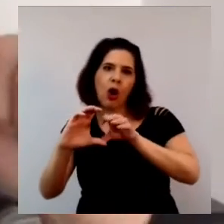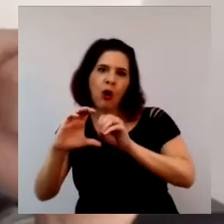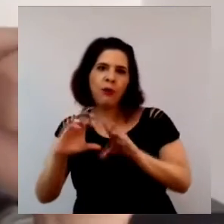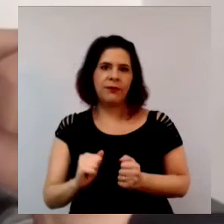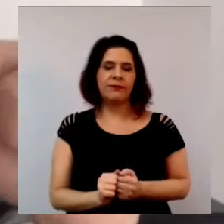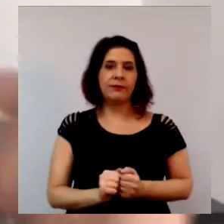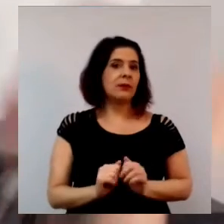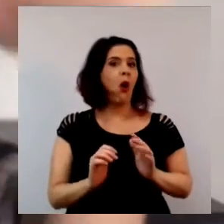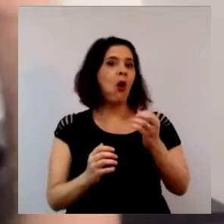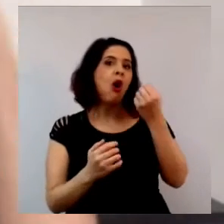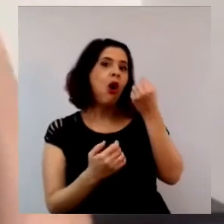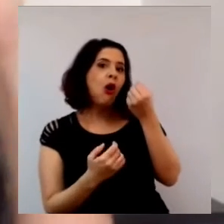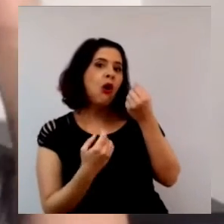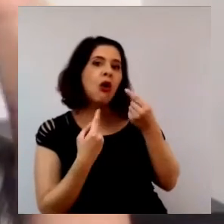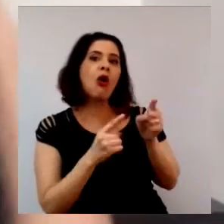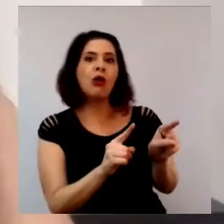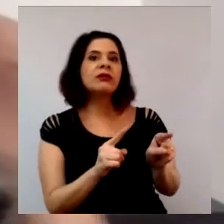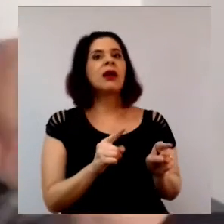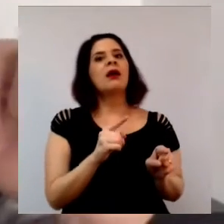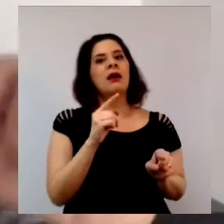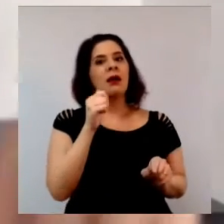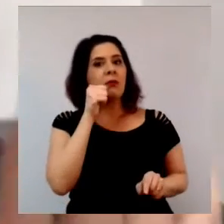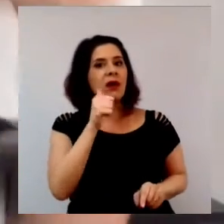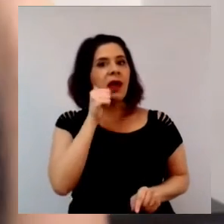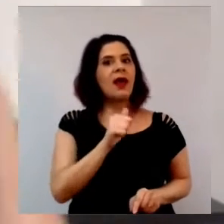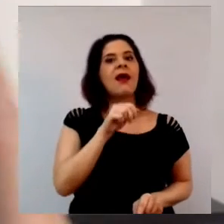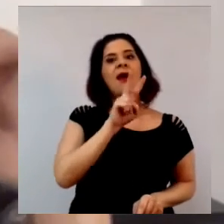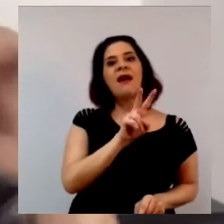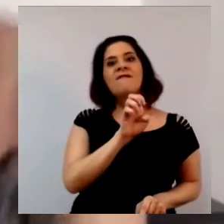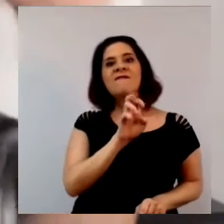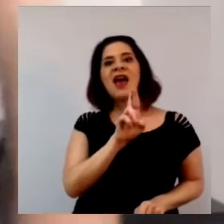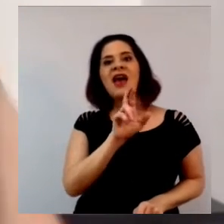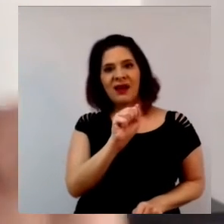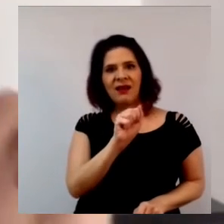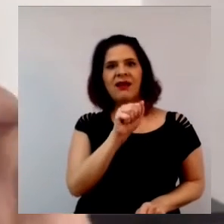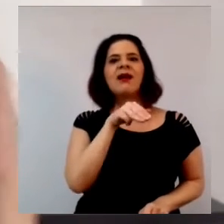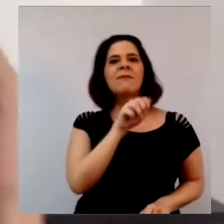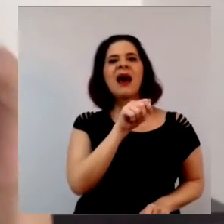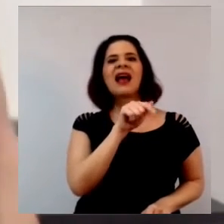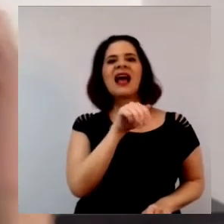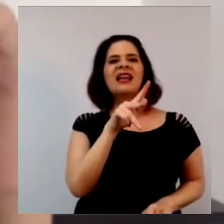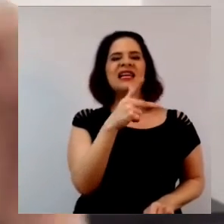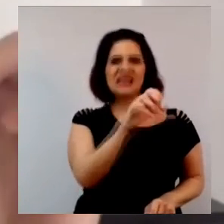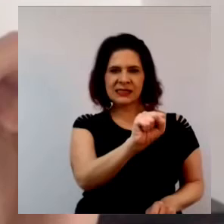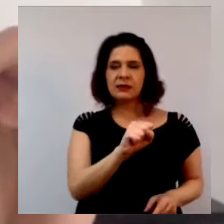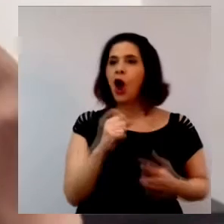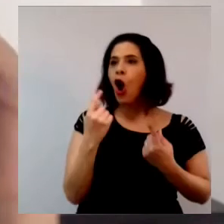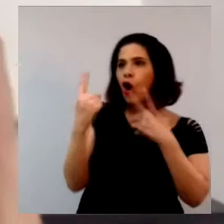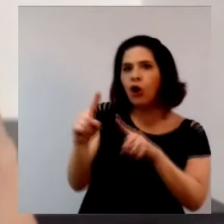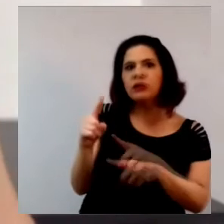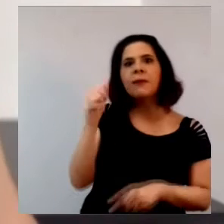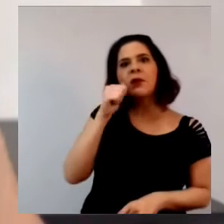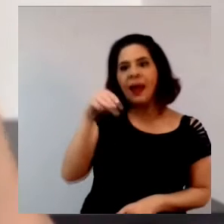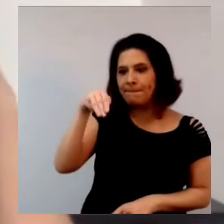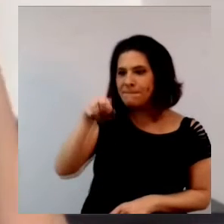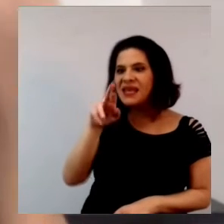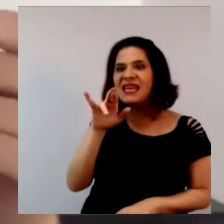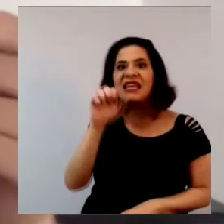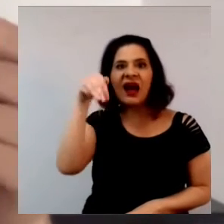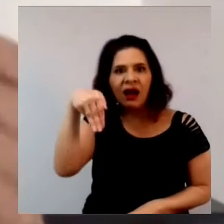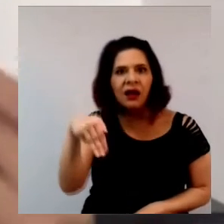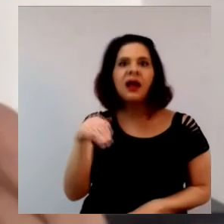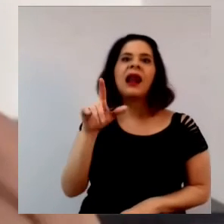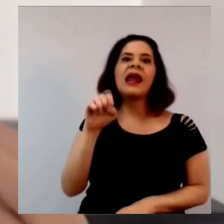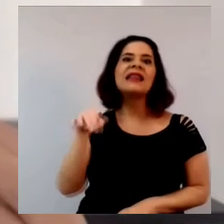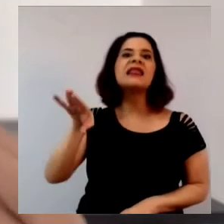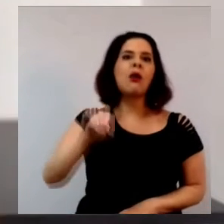da Miriam Leitão, sabe? Da Amanda Aldi, da Paula, da Carla, vai para cima de pessoas. E com o sentido